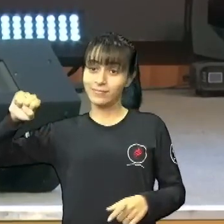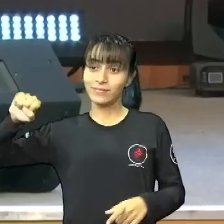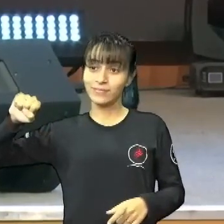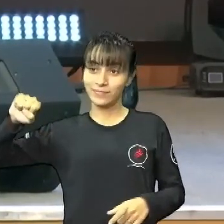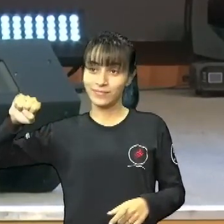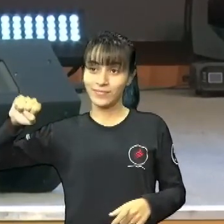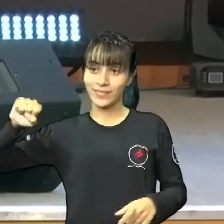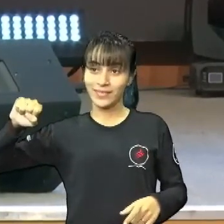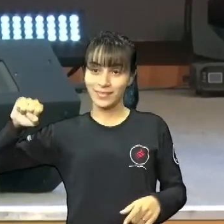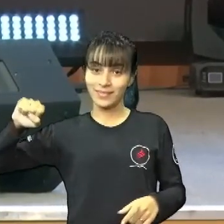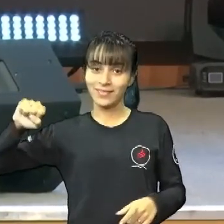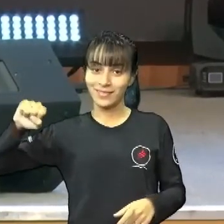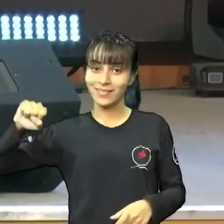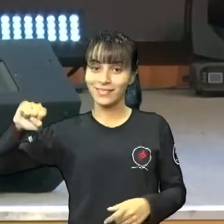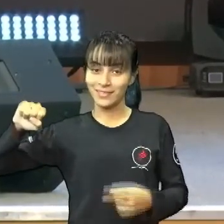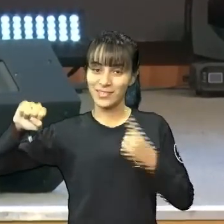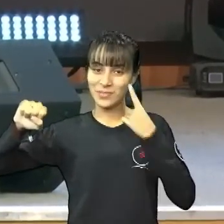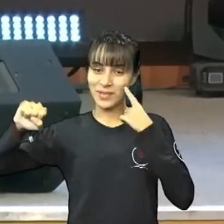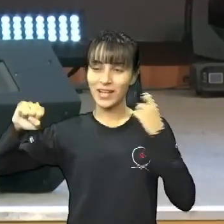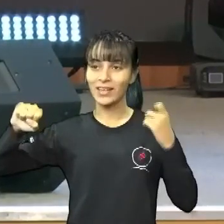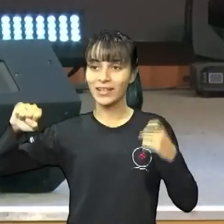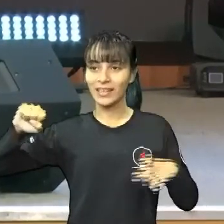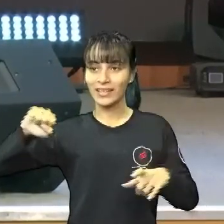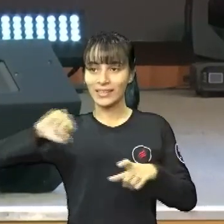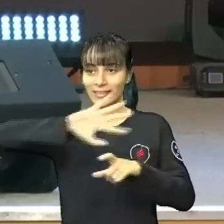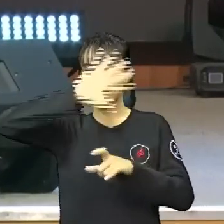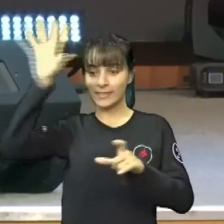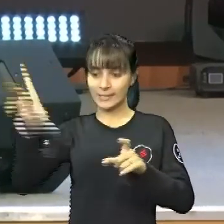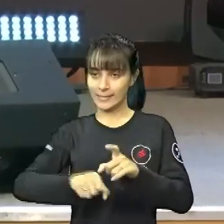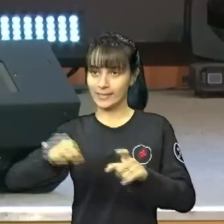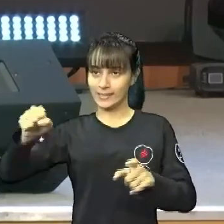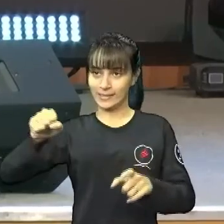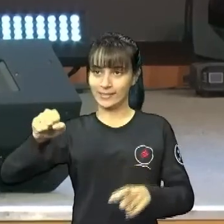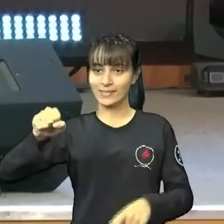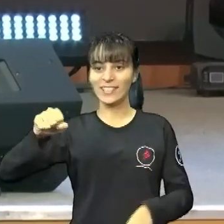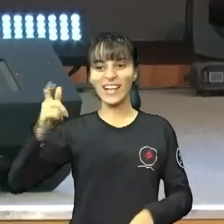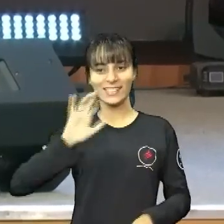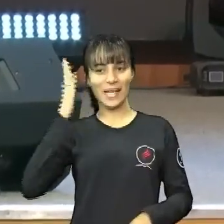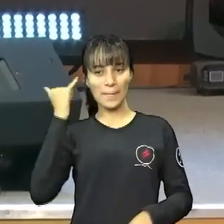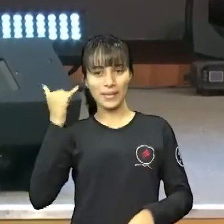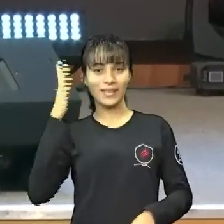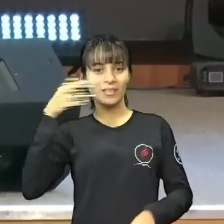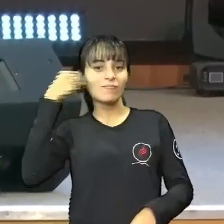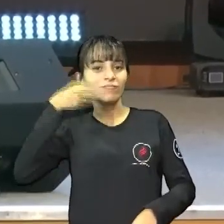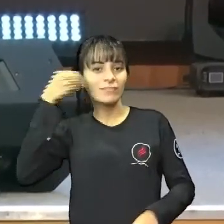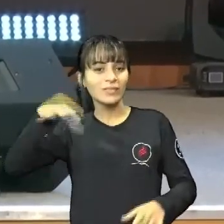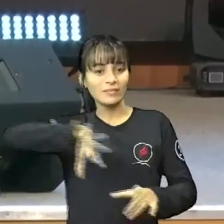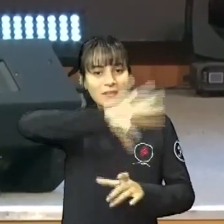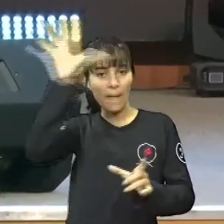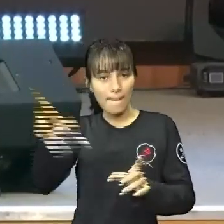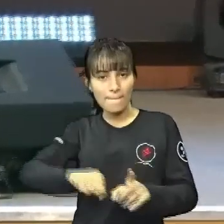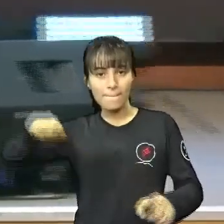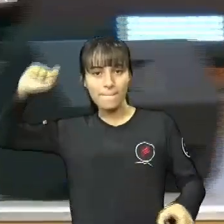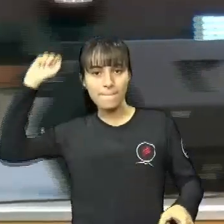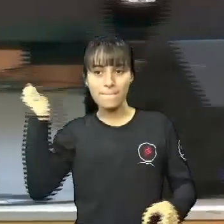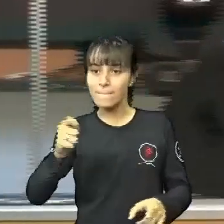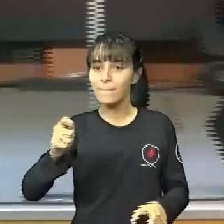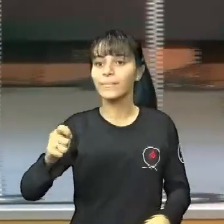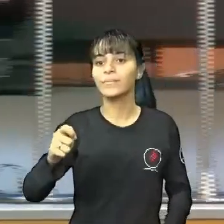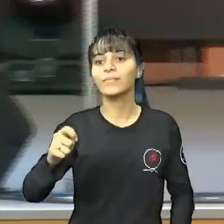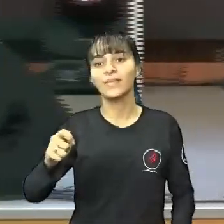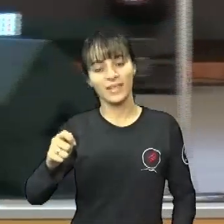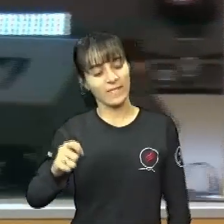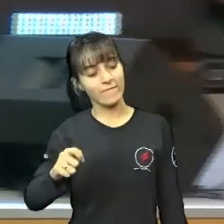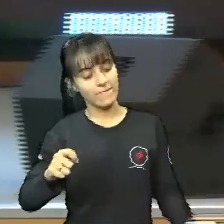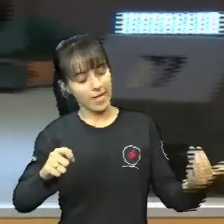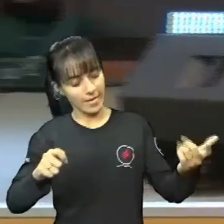a correia saiu saiu já não há o velho pegava tinha até técnica Pegava dobrava você vem cá